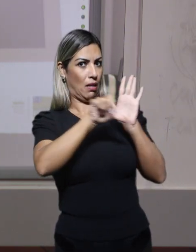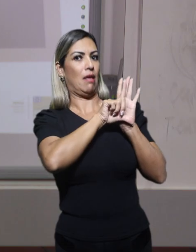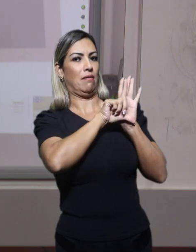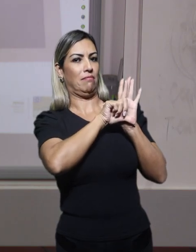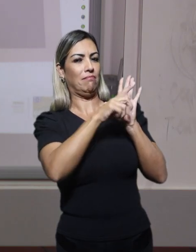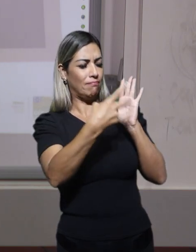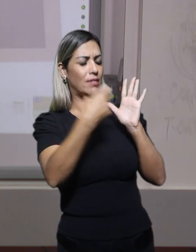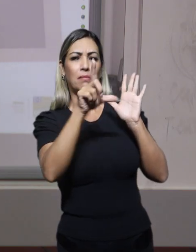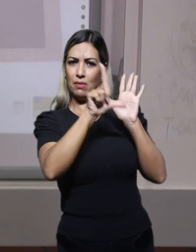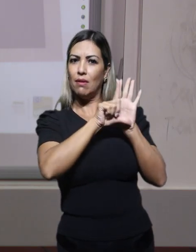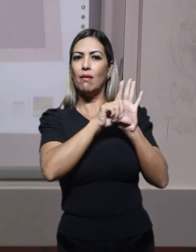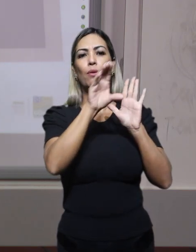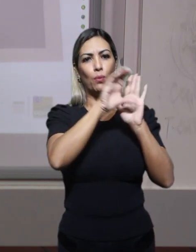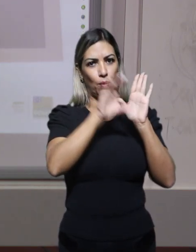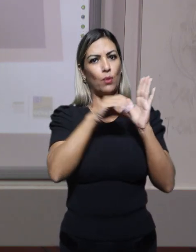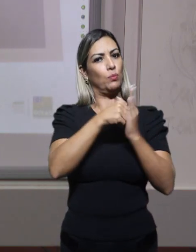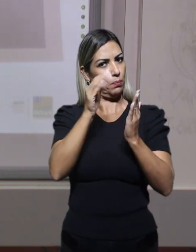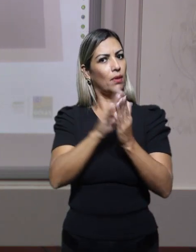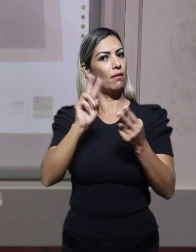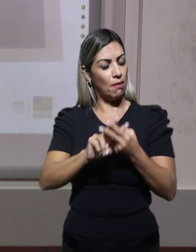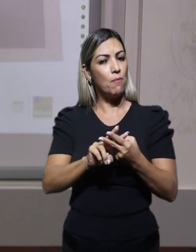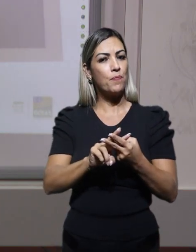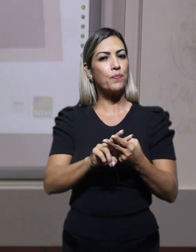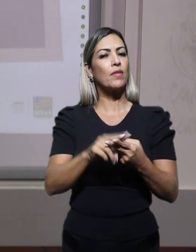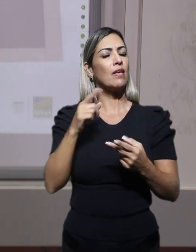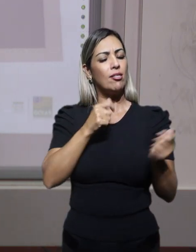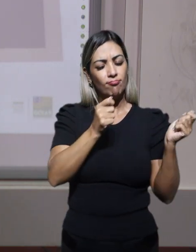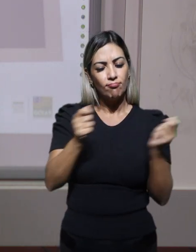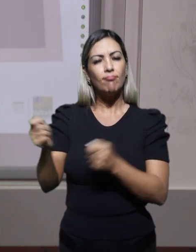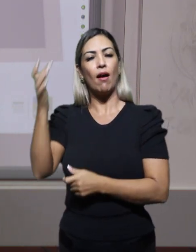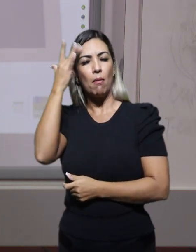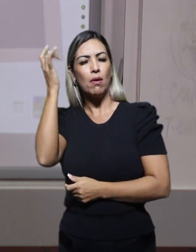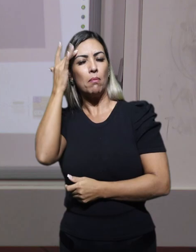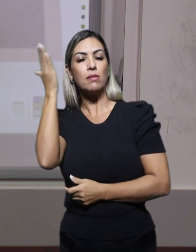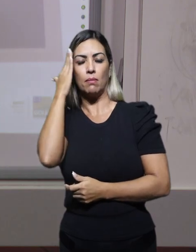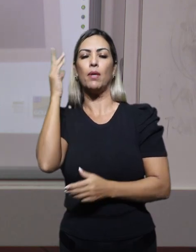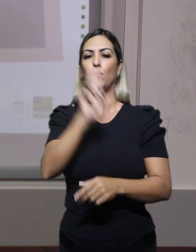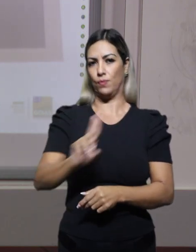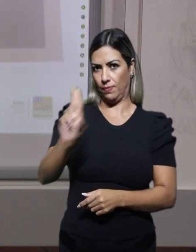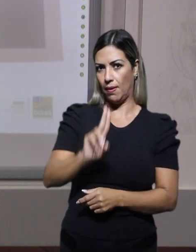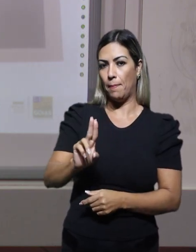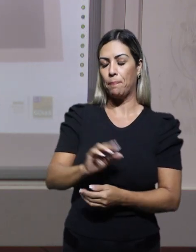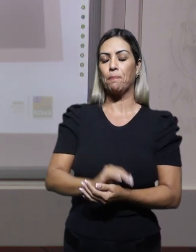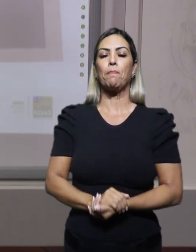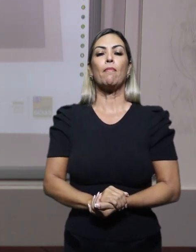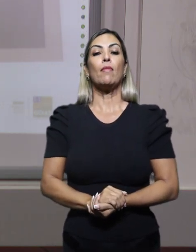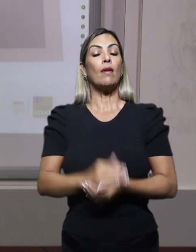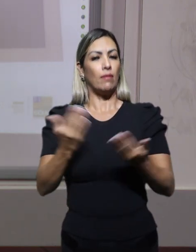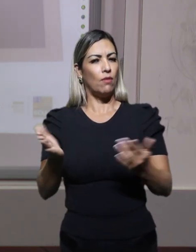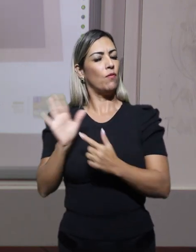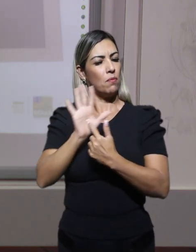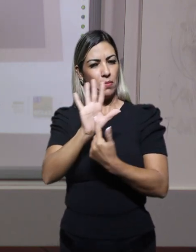tirar ele do Código Penal e levar para o dia a dia de vocês. Dito isto, trago